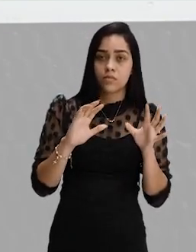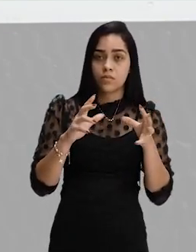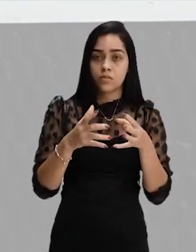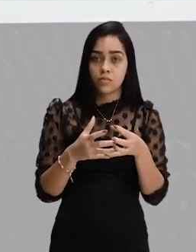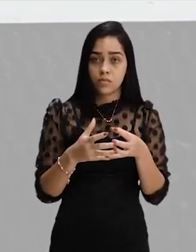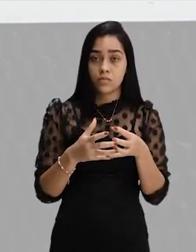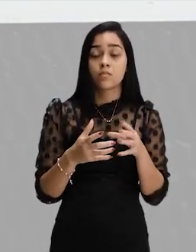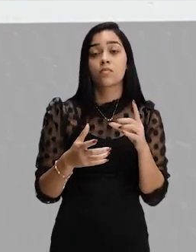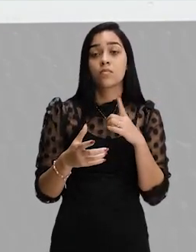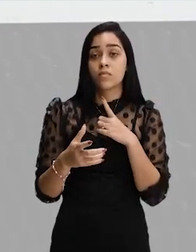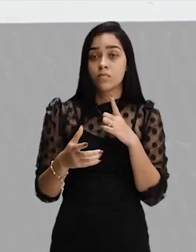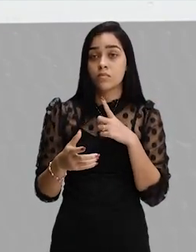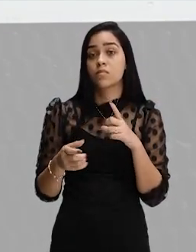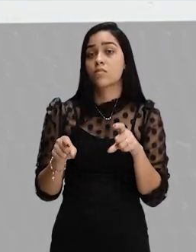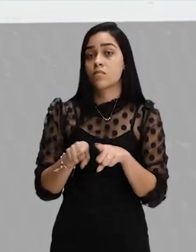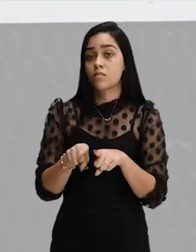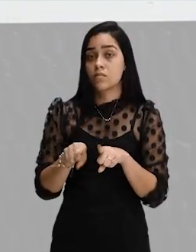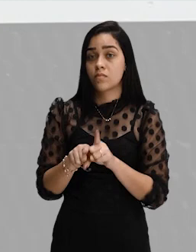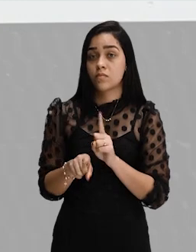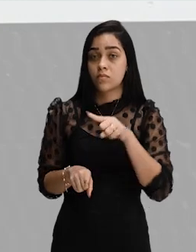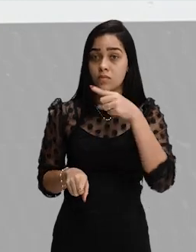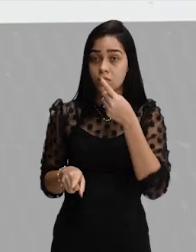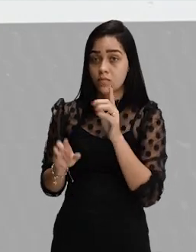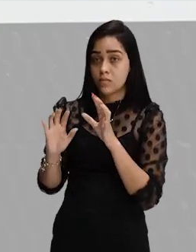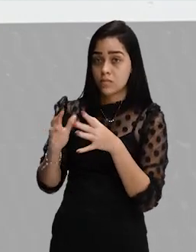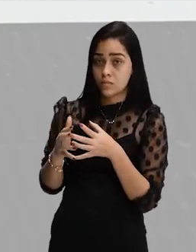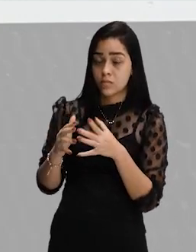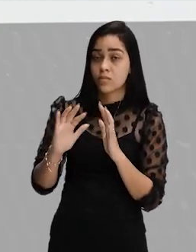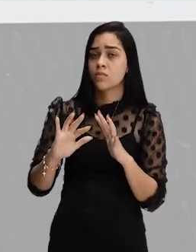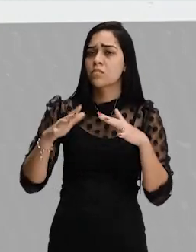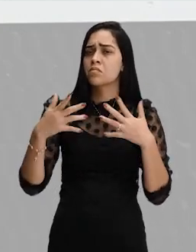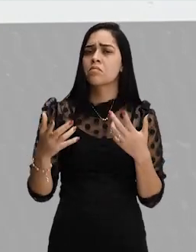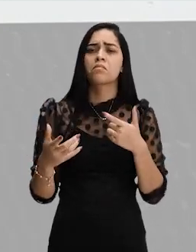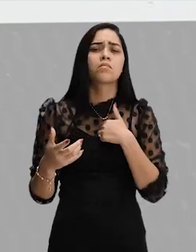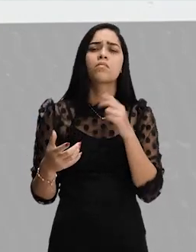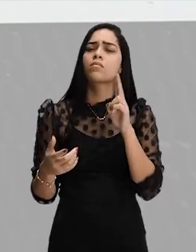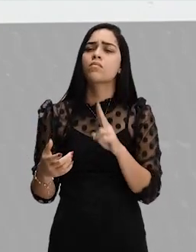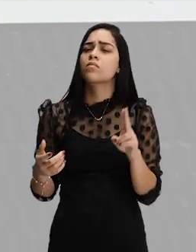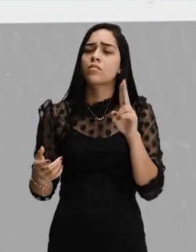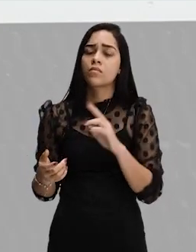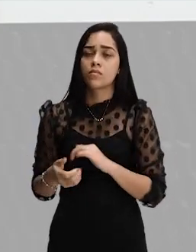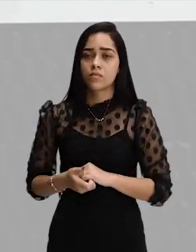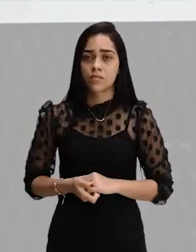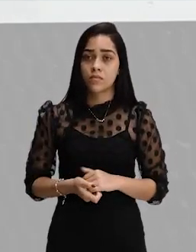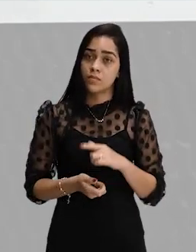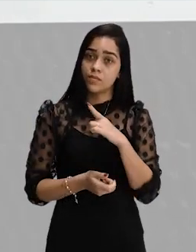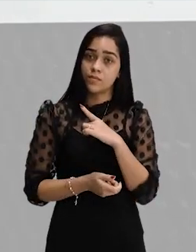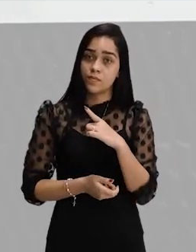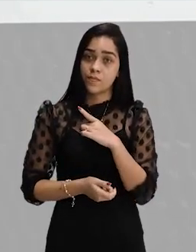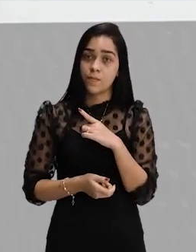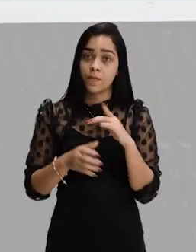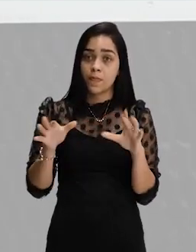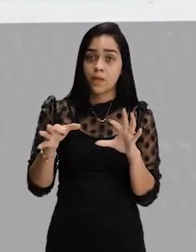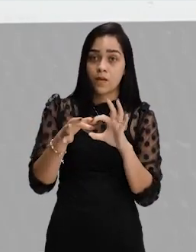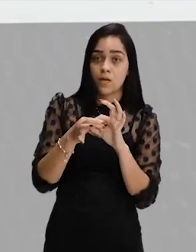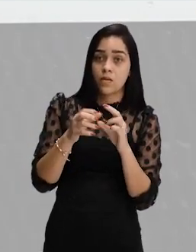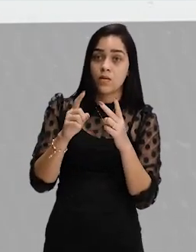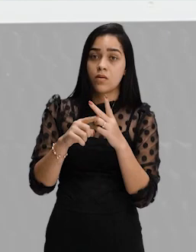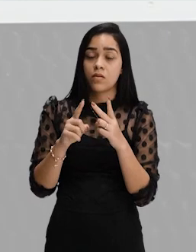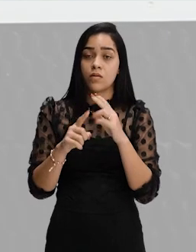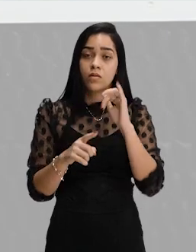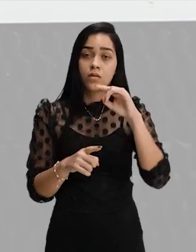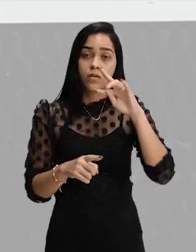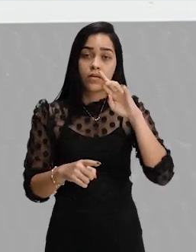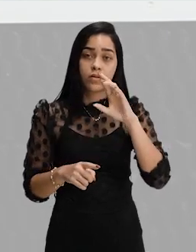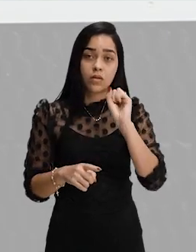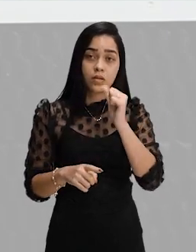e que pertencem também a outro conjunto, qual a operação que eu faço? Olha, tem a operação de união, de